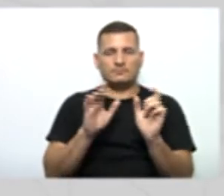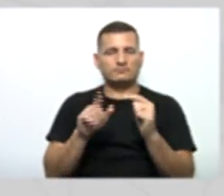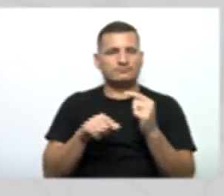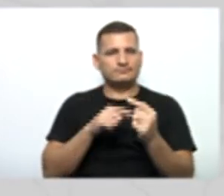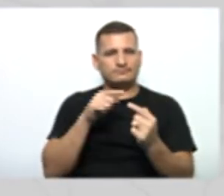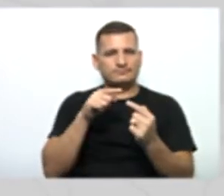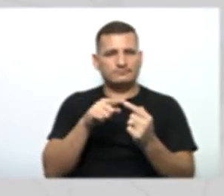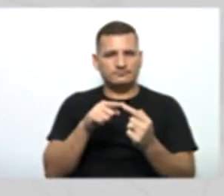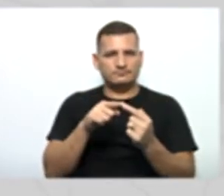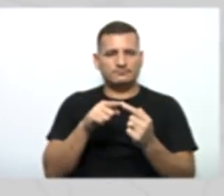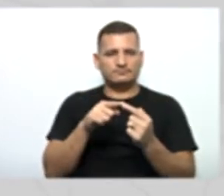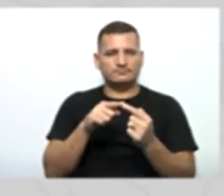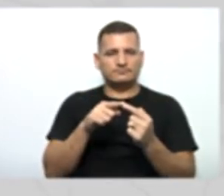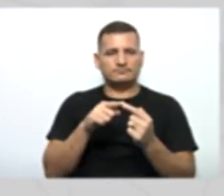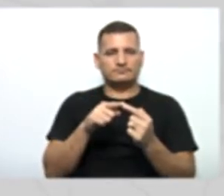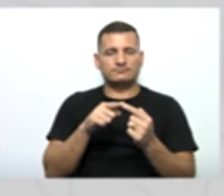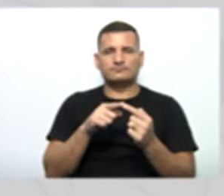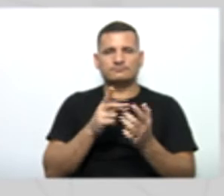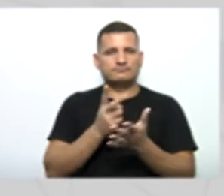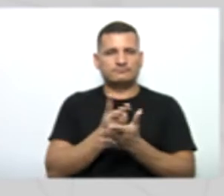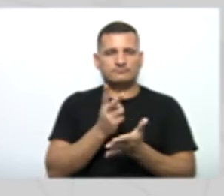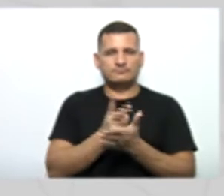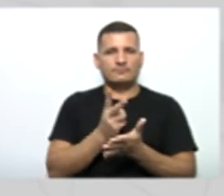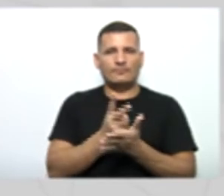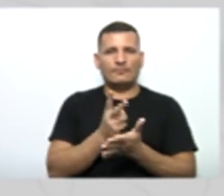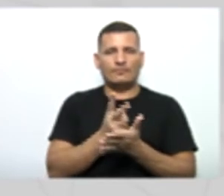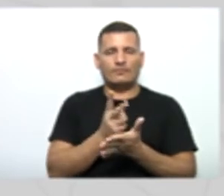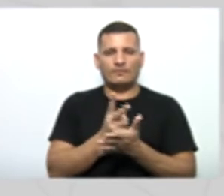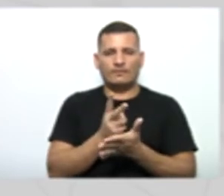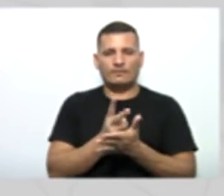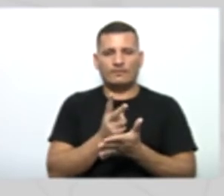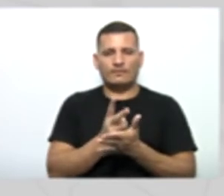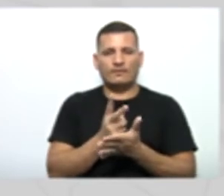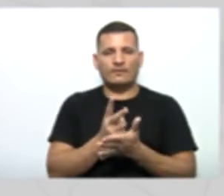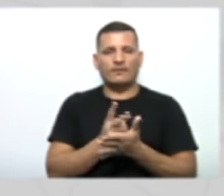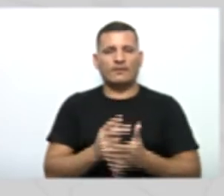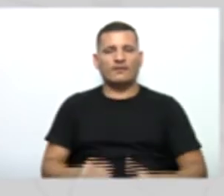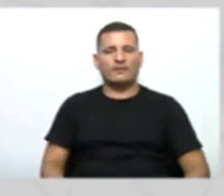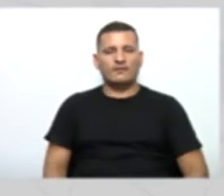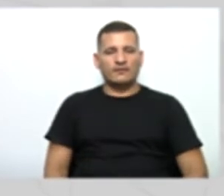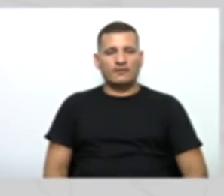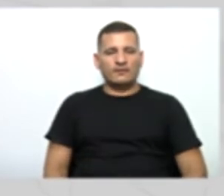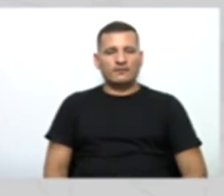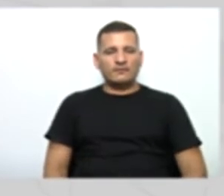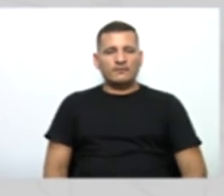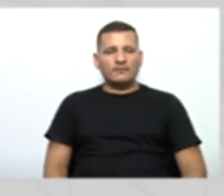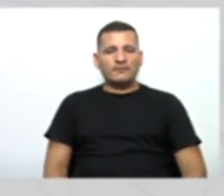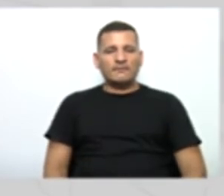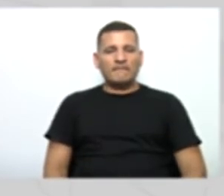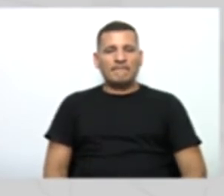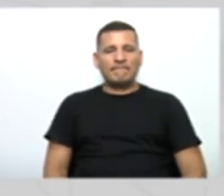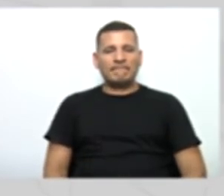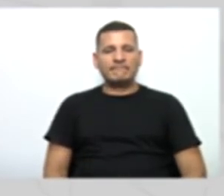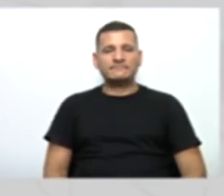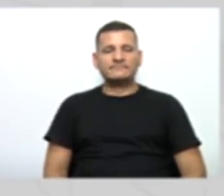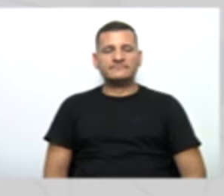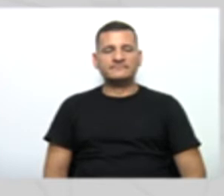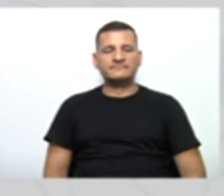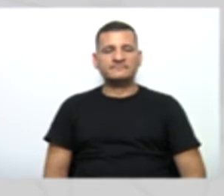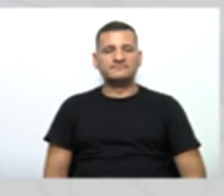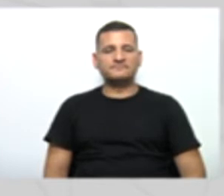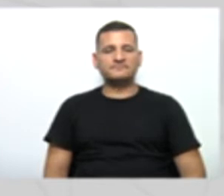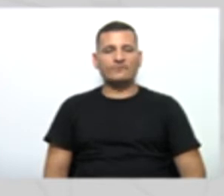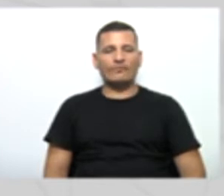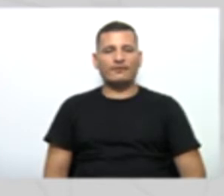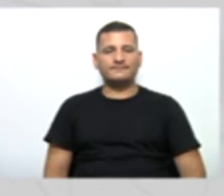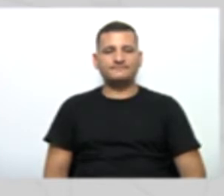deles são praticamente os mesmos, ok? Então vamos lá, ó. Continuando aqui, ó.